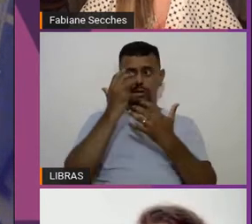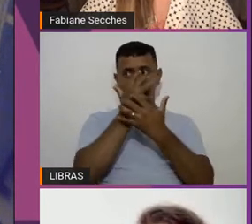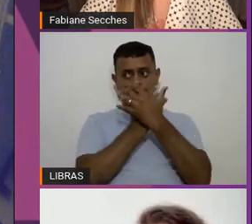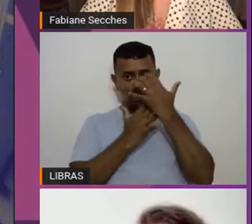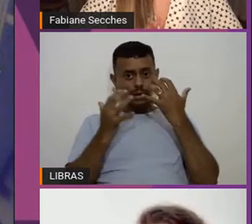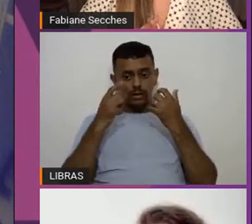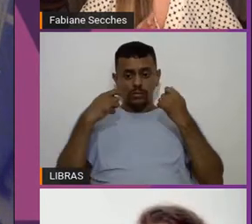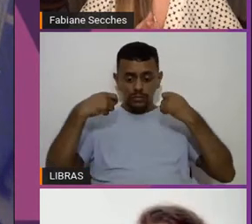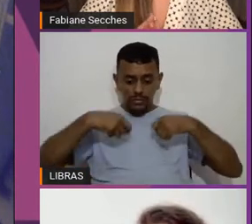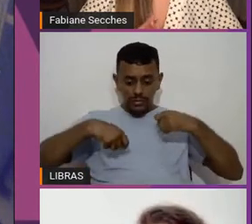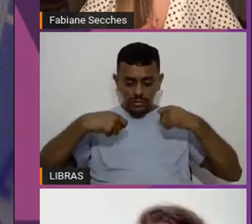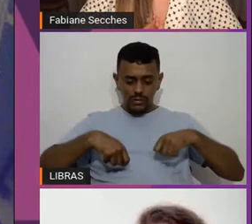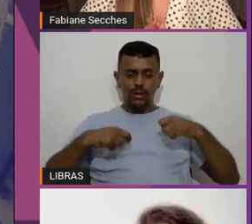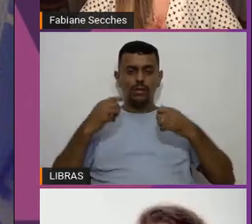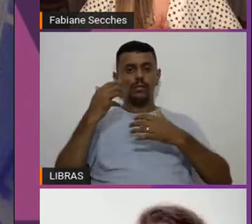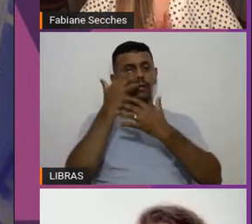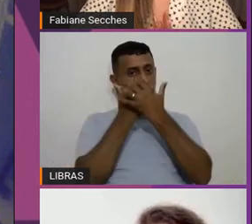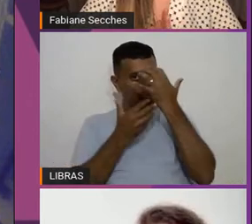apaixonado